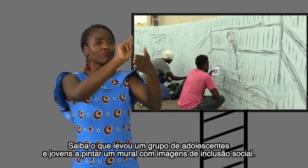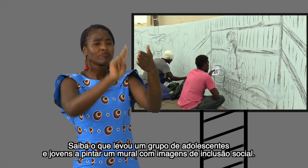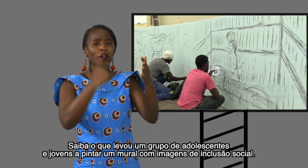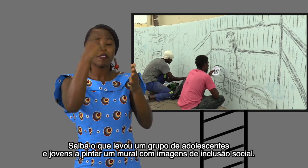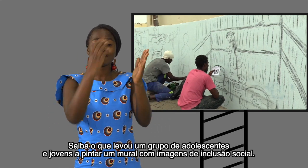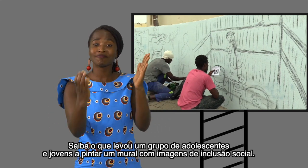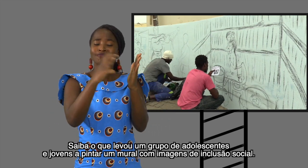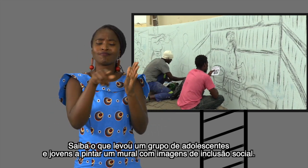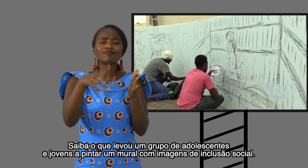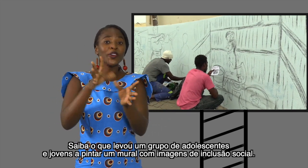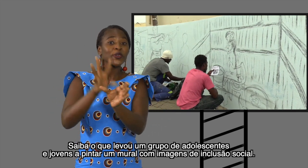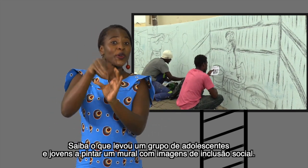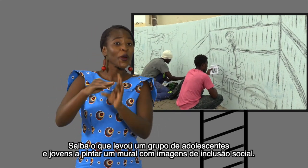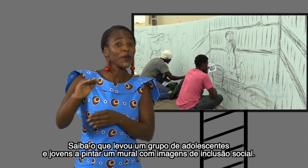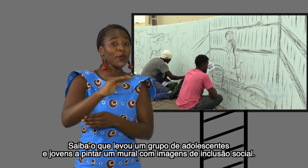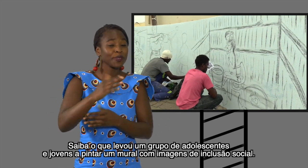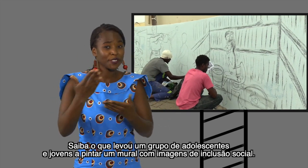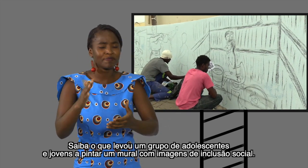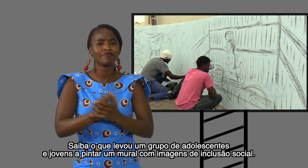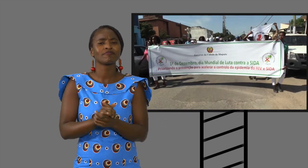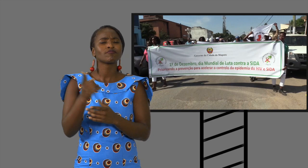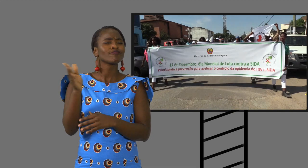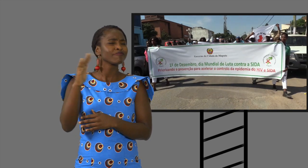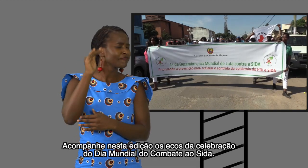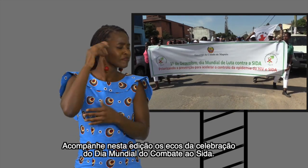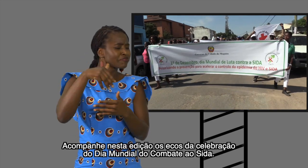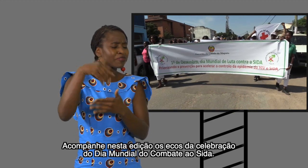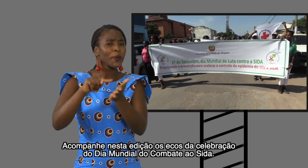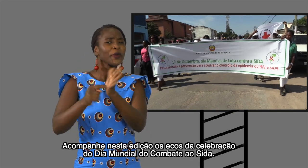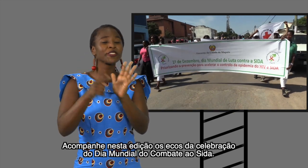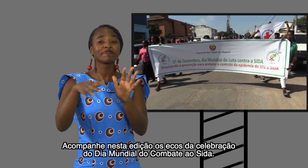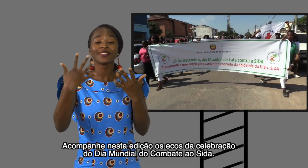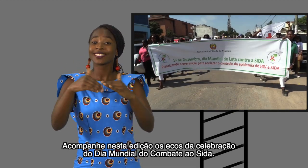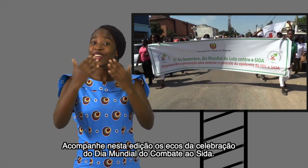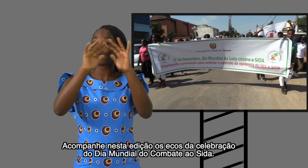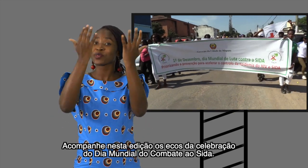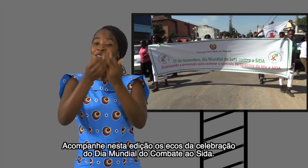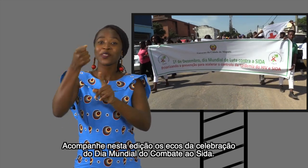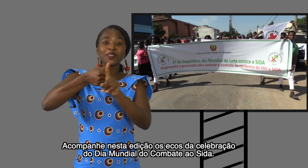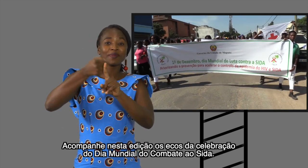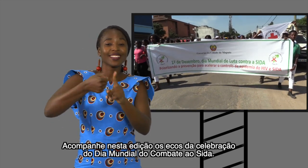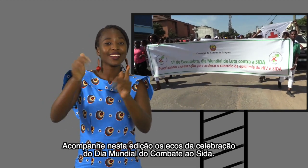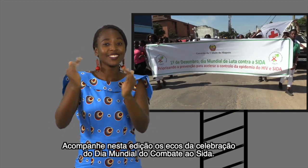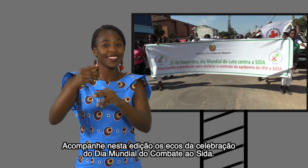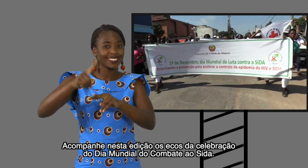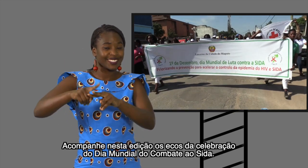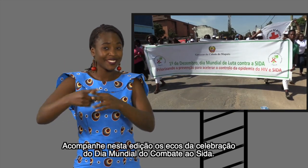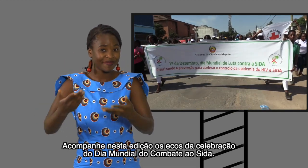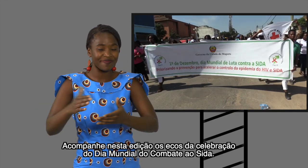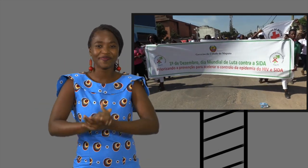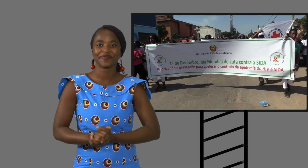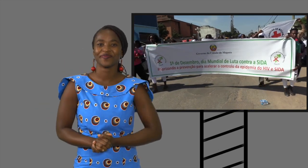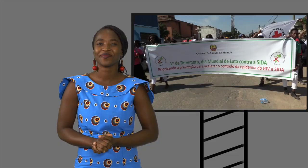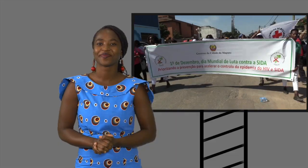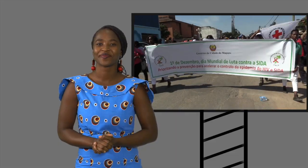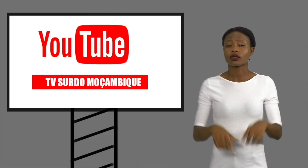a pintar o mural com imagens de inclusão social. Acompanhe nesta edição os ecos da celebração do Dia Mundial